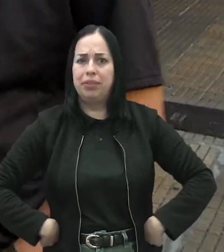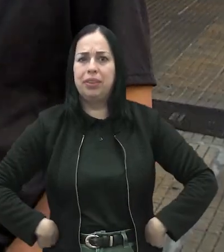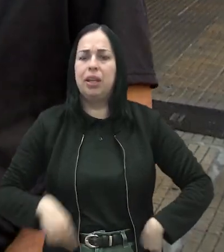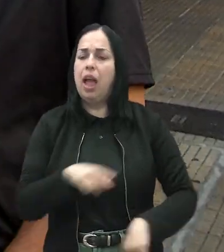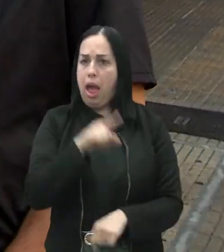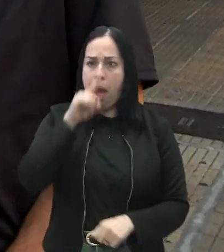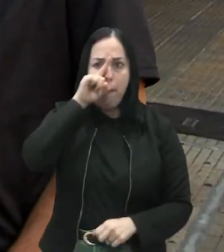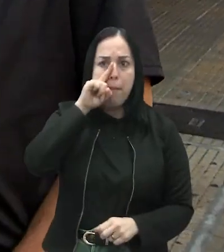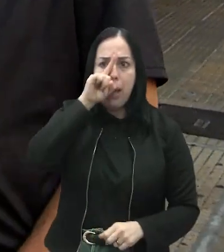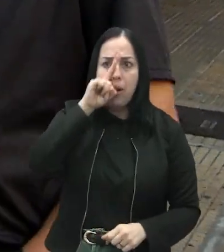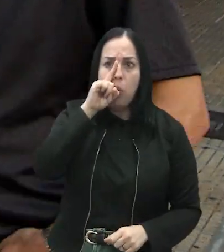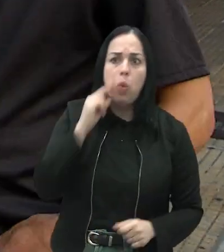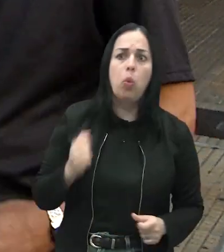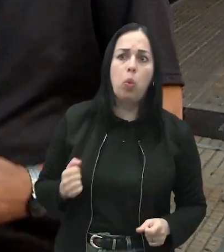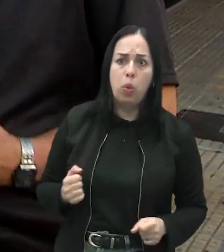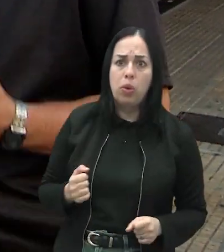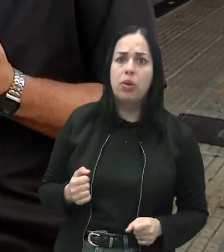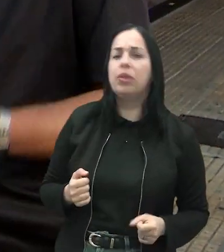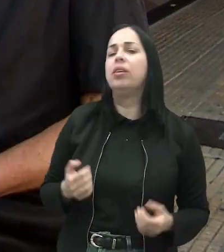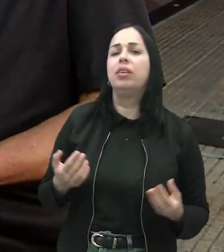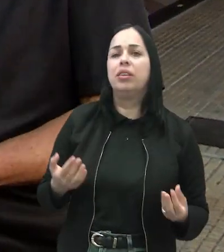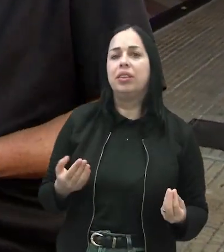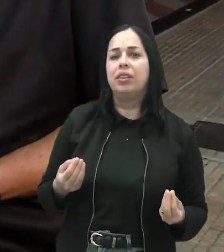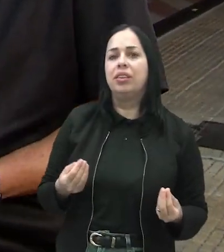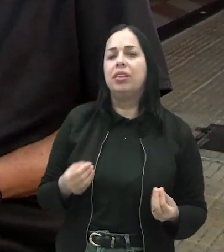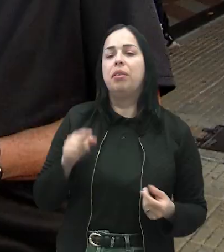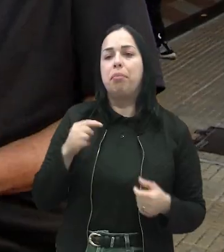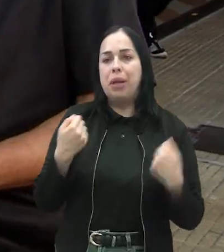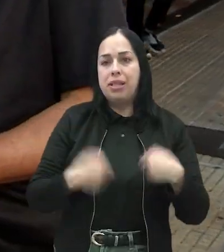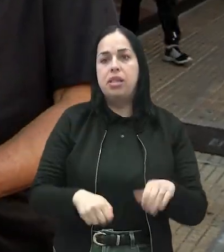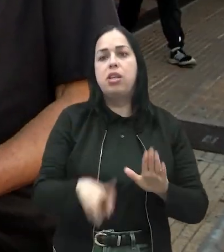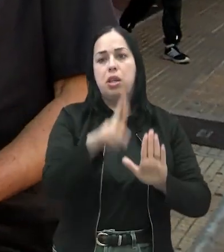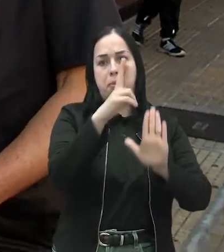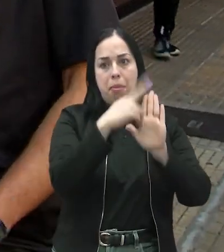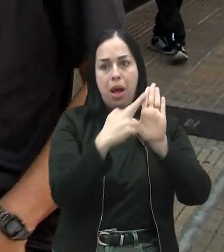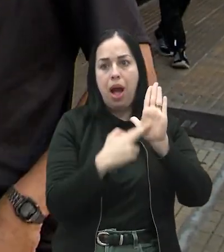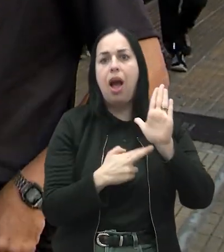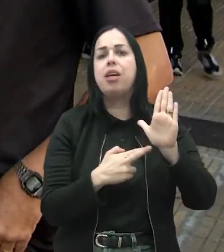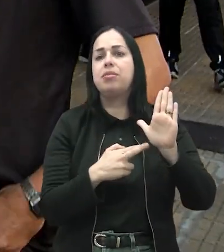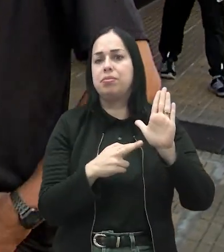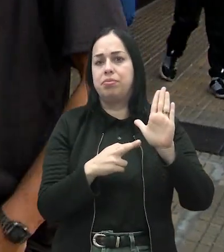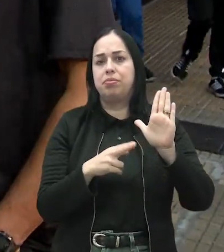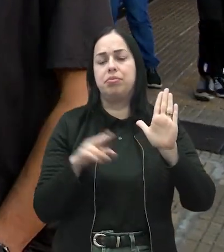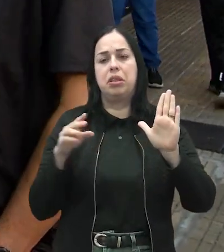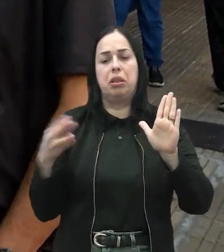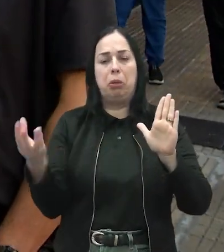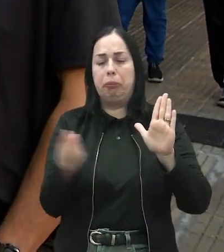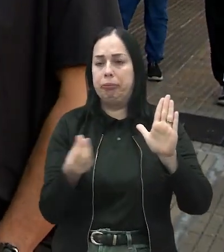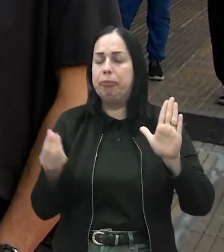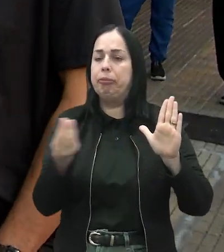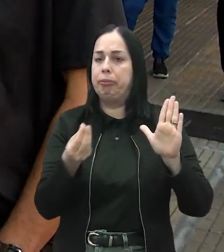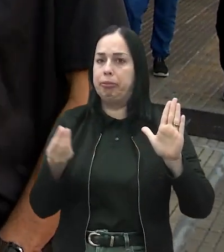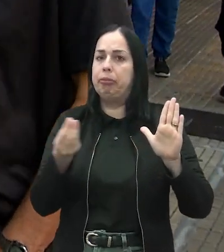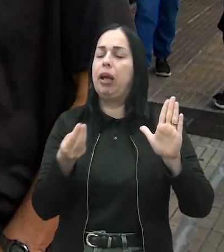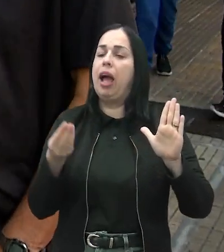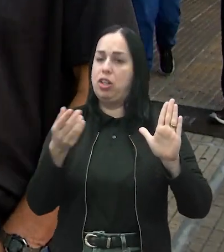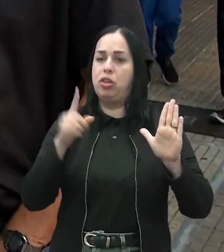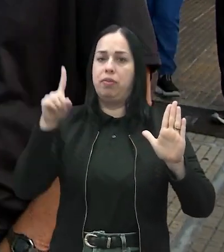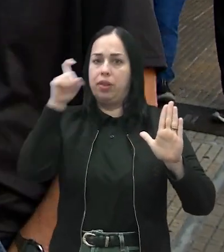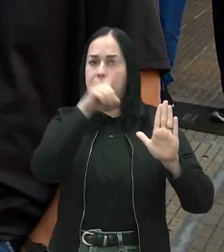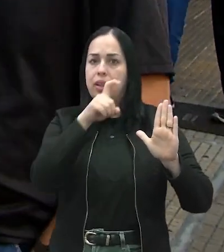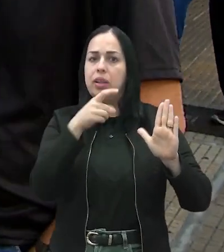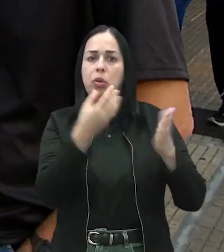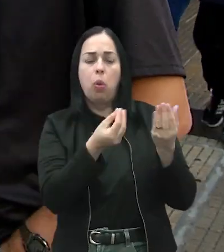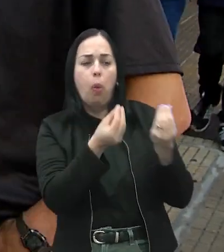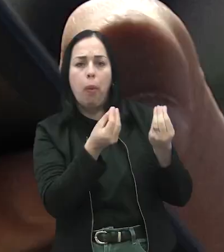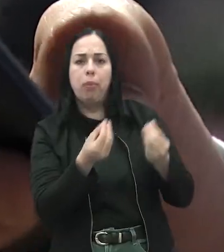muito perigo aí, então, enquanto não surge uma regra melhor a respeito desse sentido, fica muito delicado para nós trabalhar com isso, né? Ou